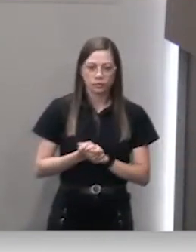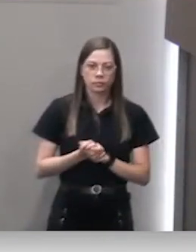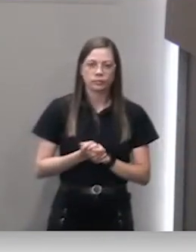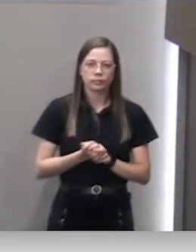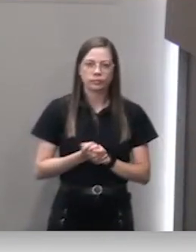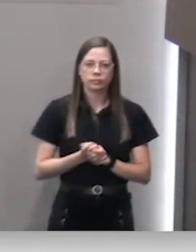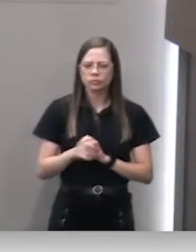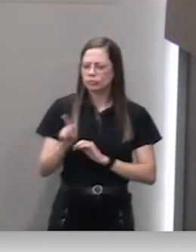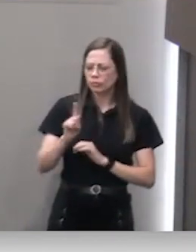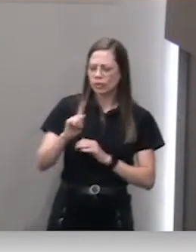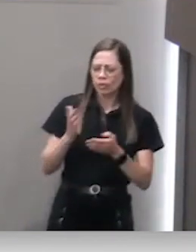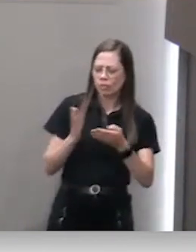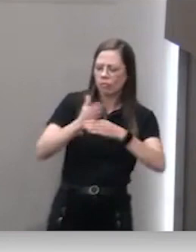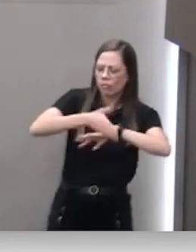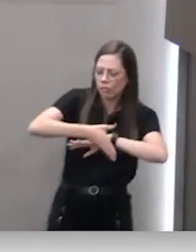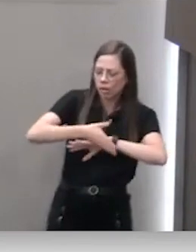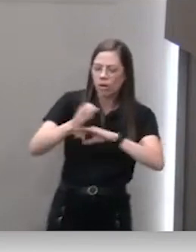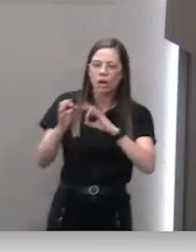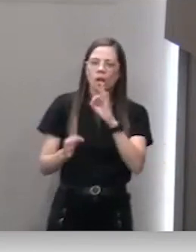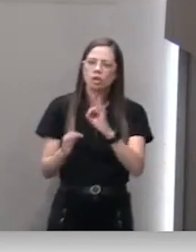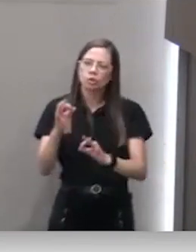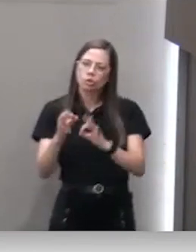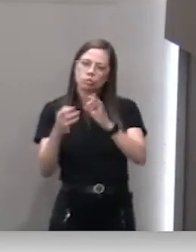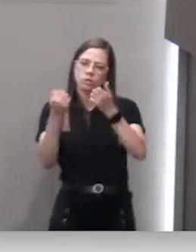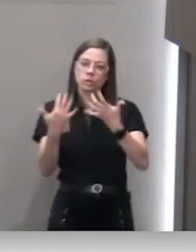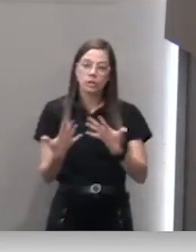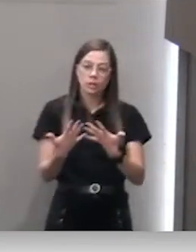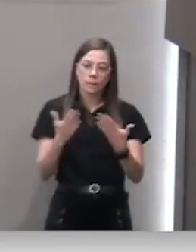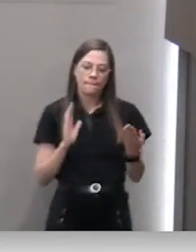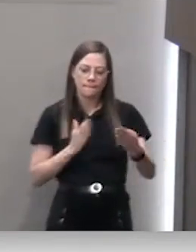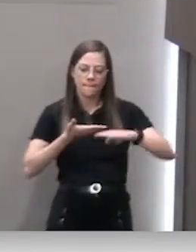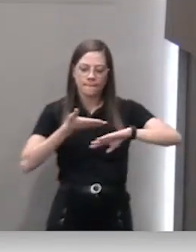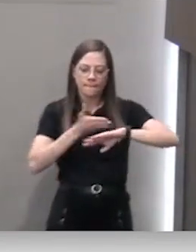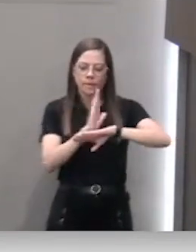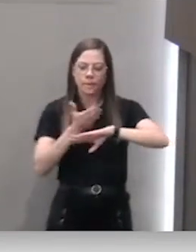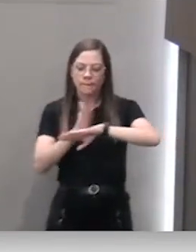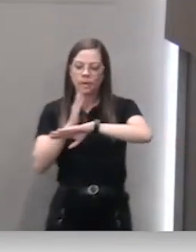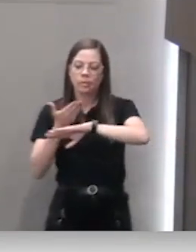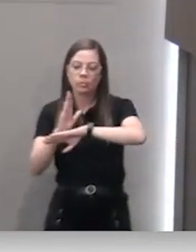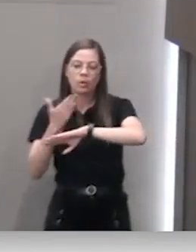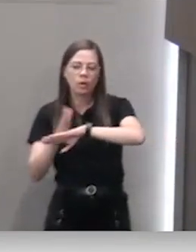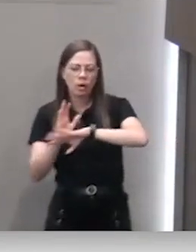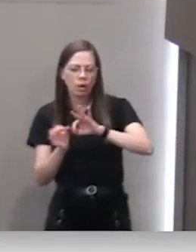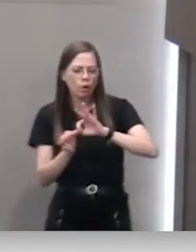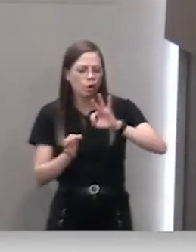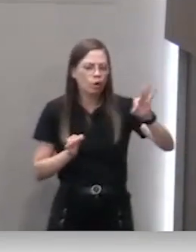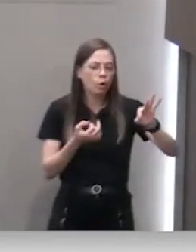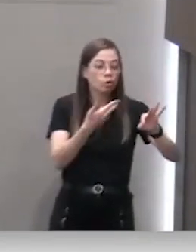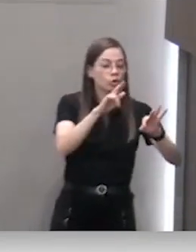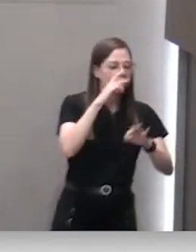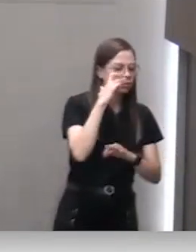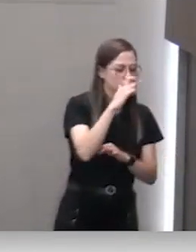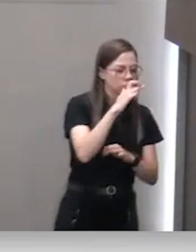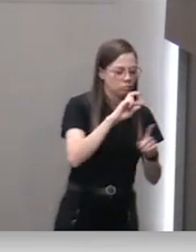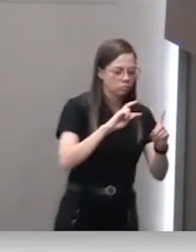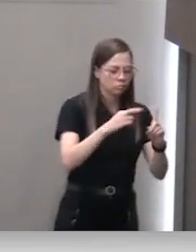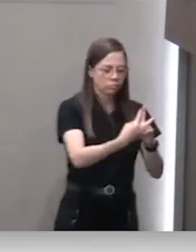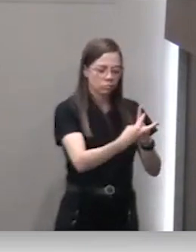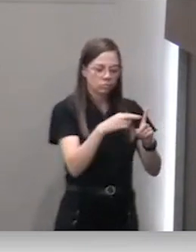Não vou nem entrar na parte jurídica, que perpassou longe de outros aspectos, mas esse